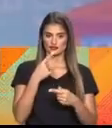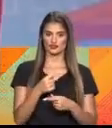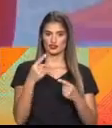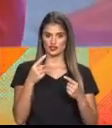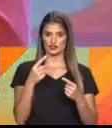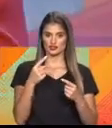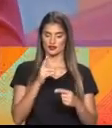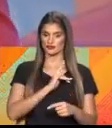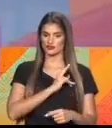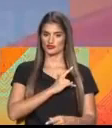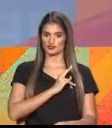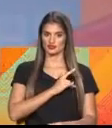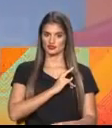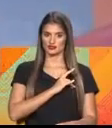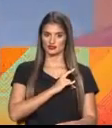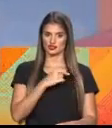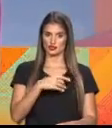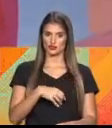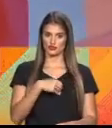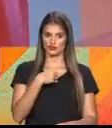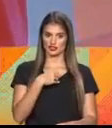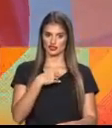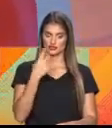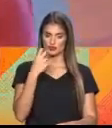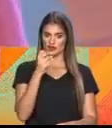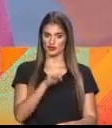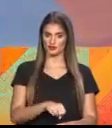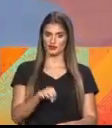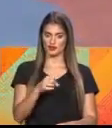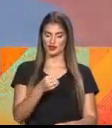provar amor. Já não sinto o teu olhar